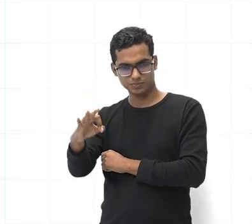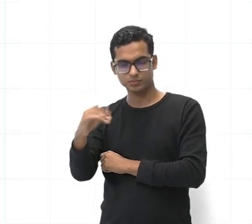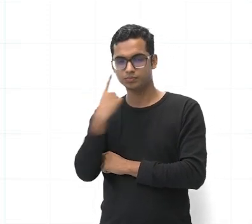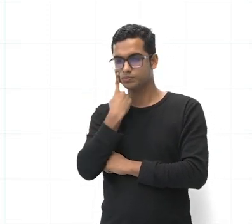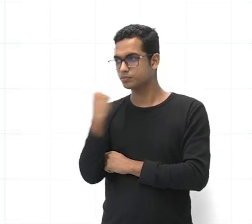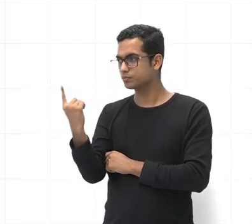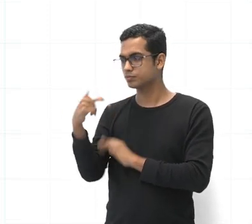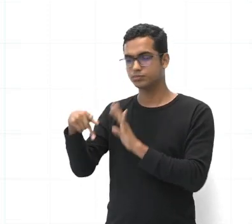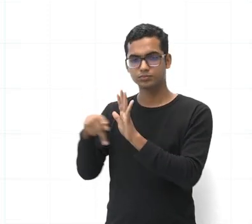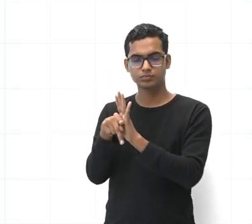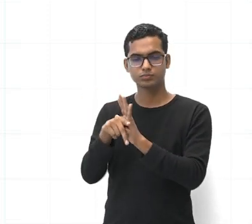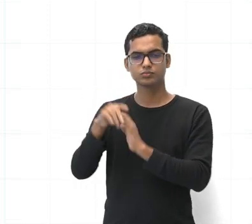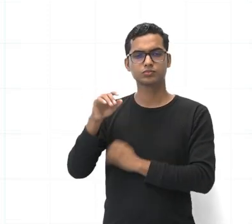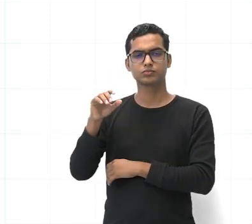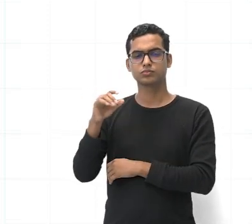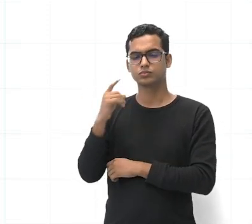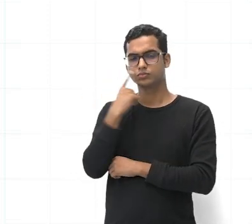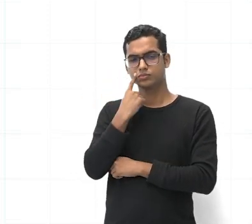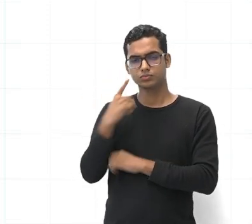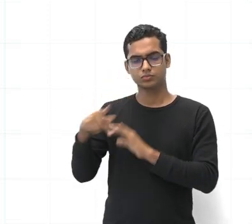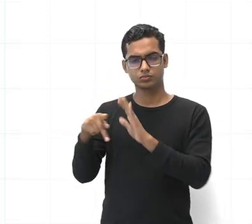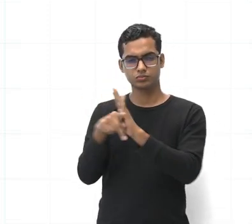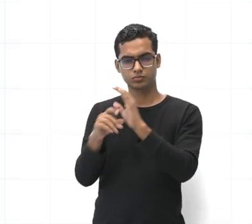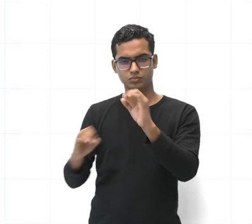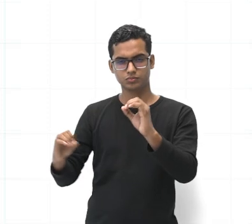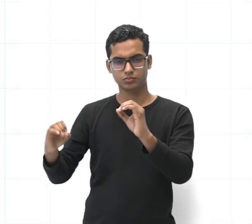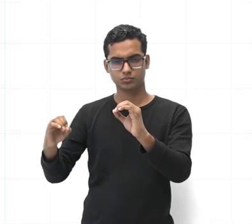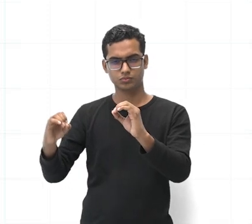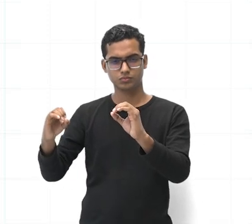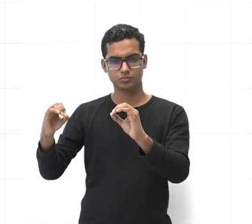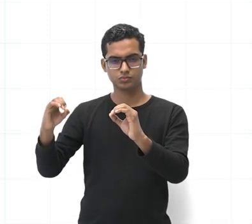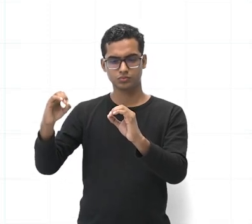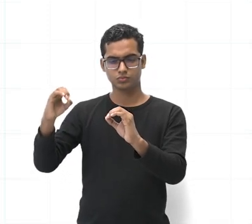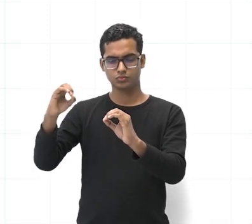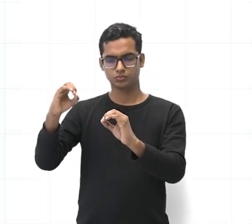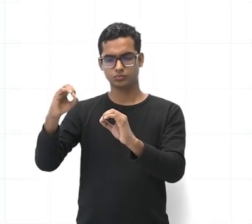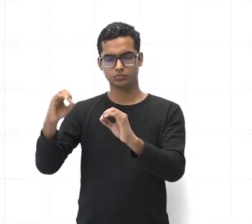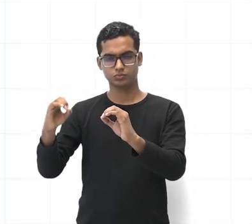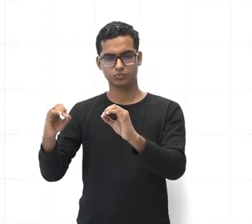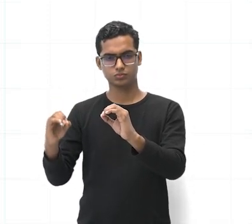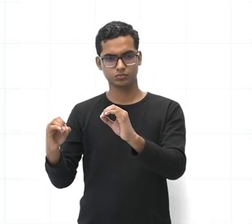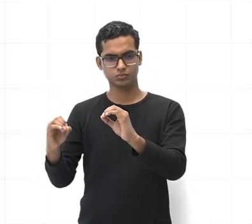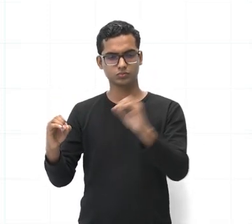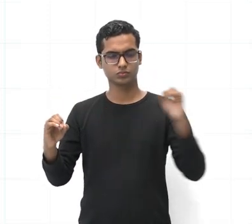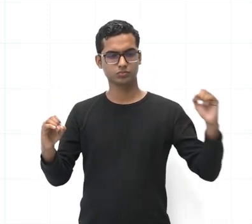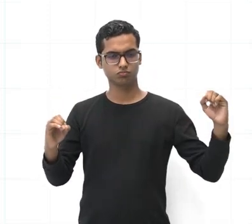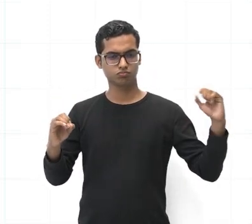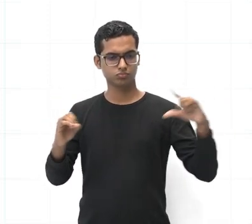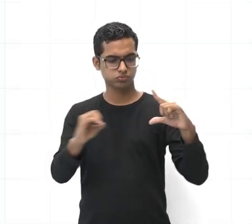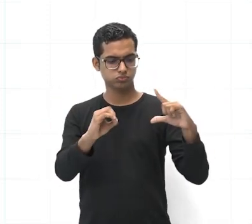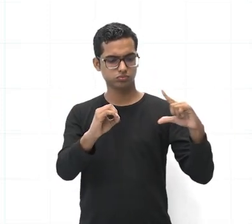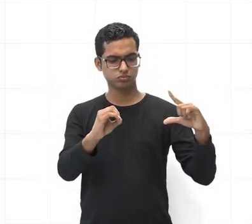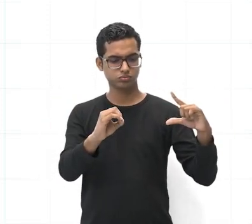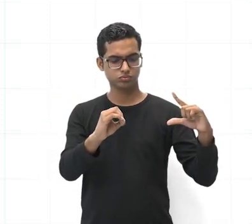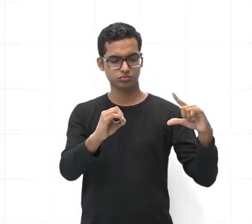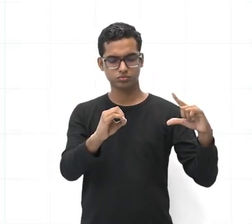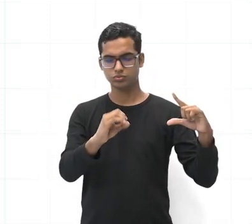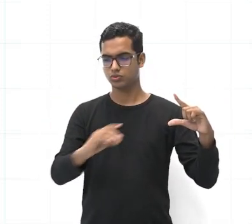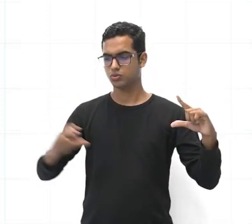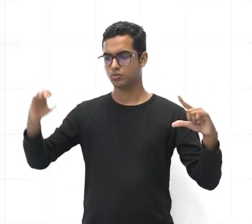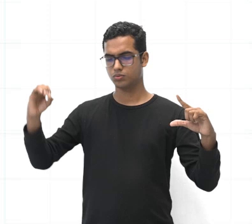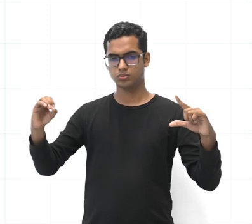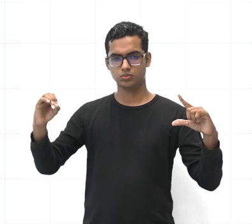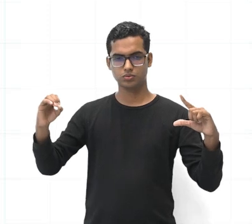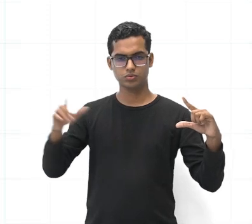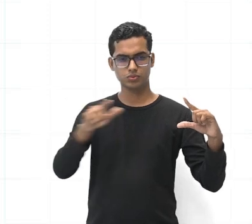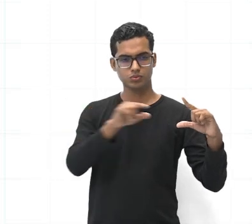nós vemos aí que esse é um fenômeno astronômico quando a Lua, a Terra e o Sol estão alinhados. E a